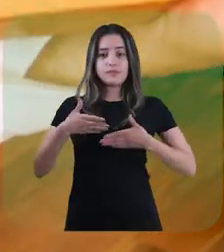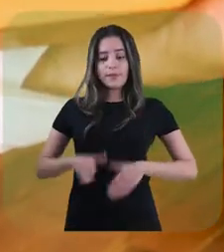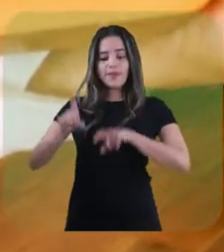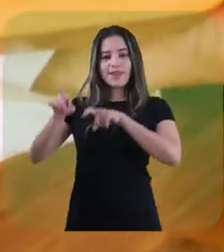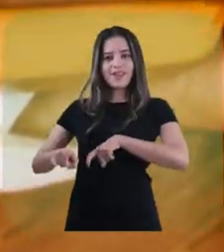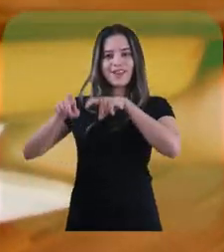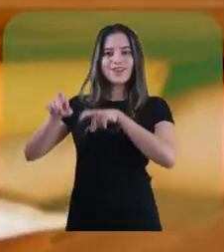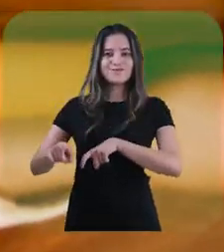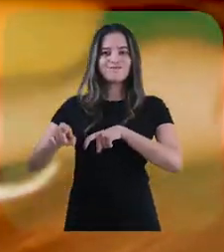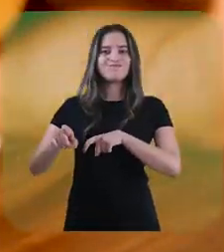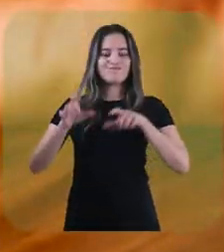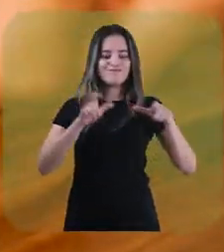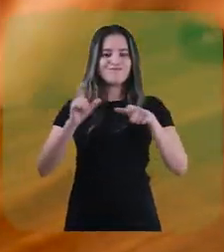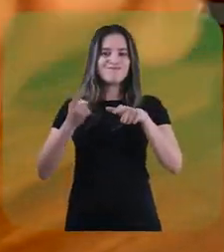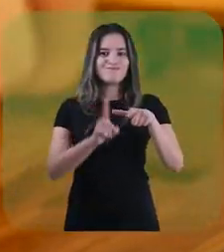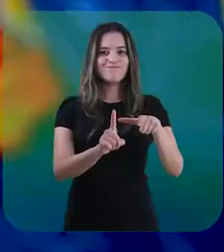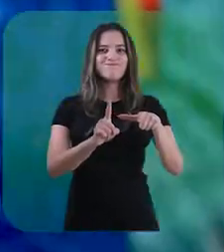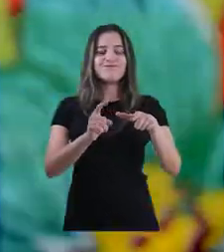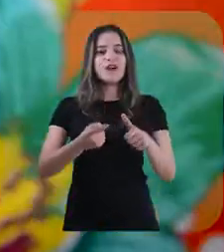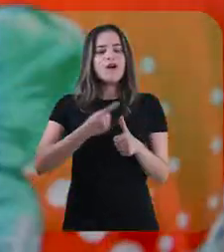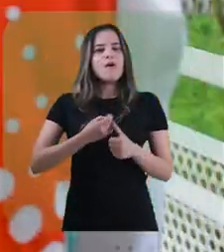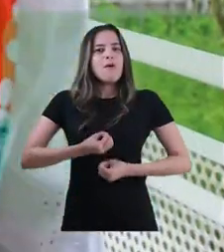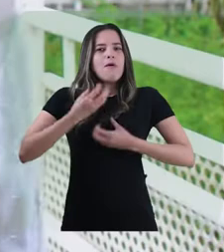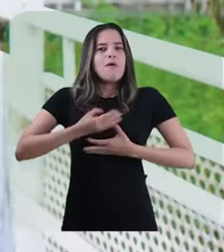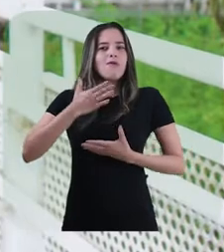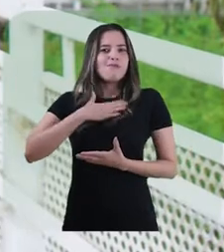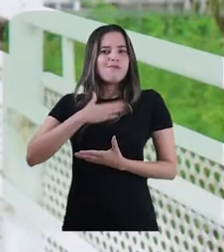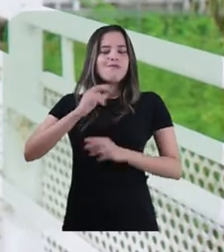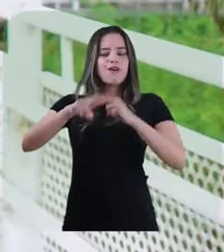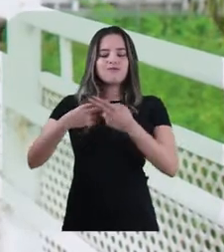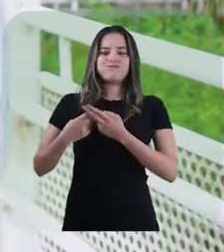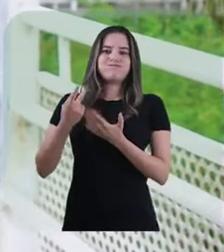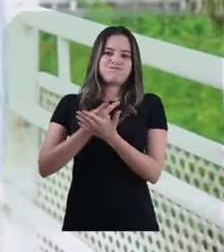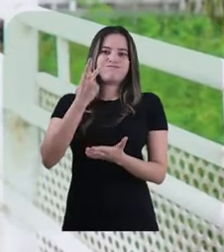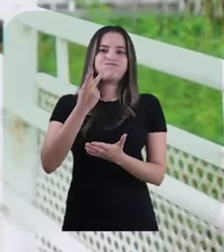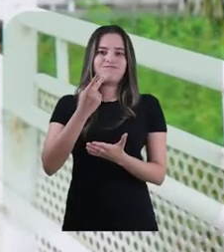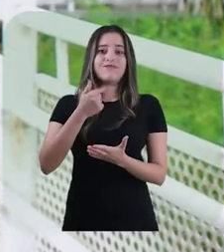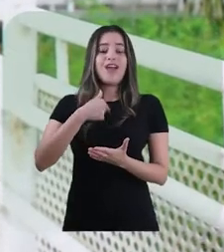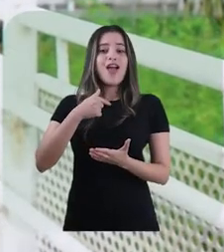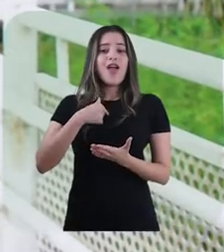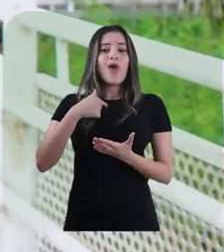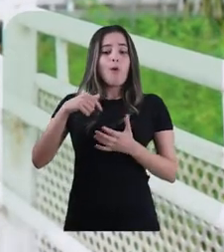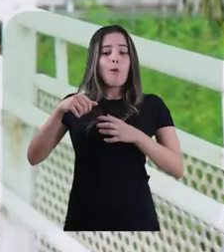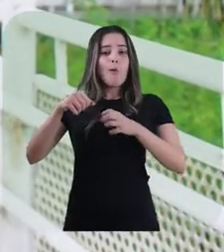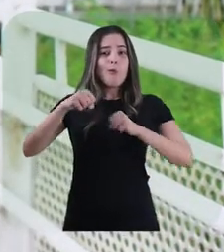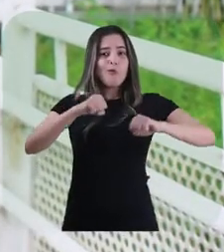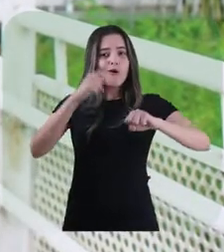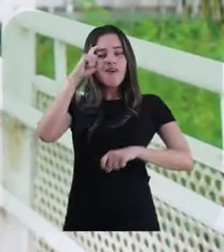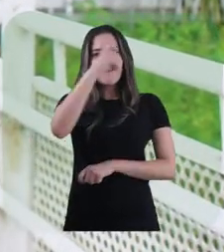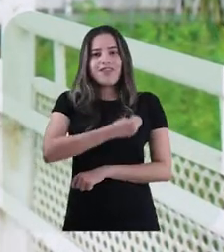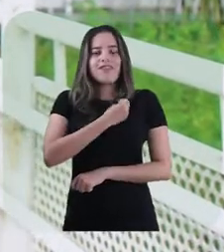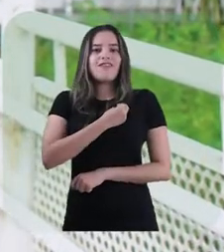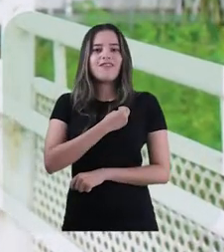eu nasci menino matuto Cavaleiro Sem Bandeira em minha gesto a primeira o destino me deu luta sou filho do mundo bruto e